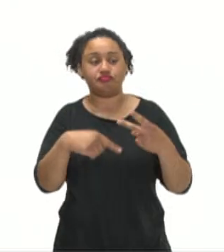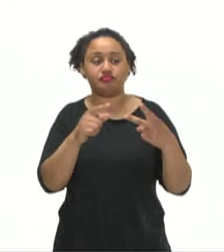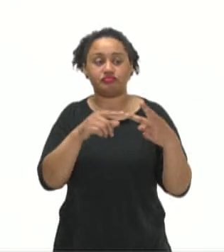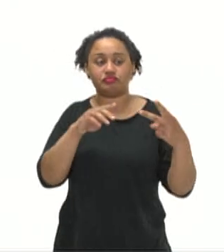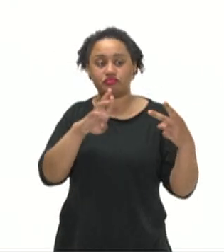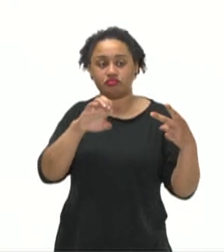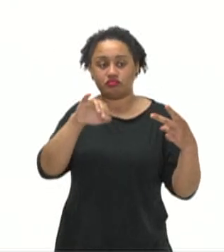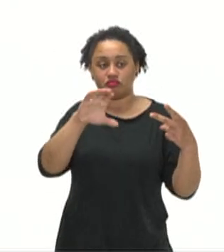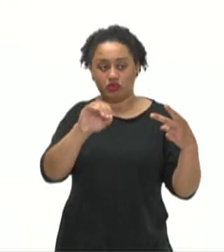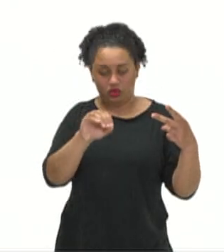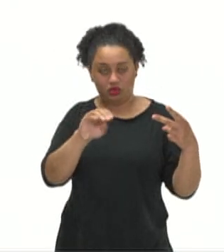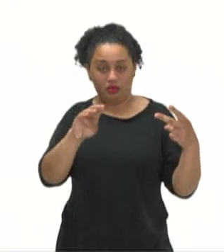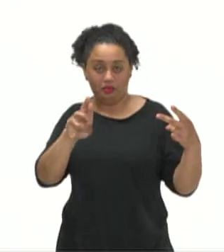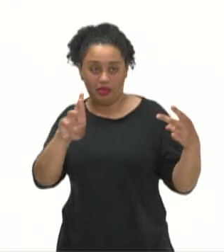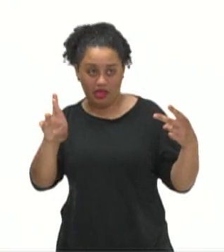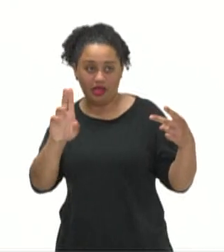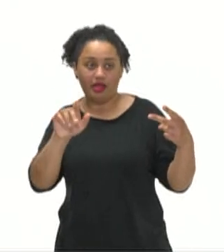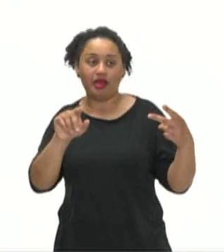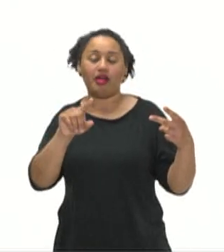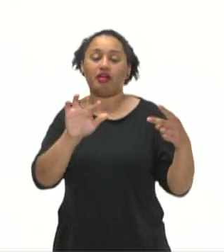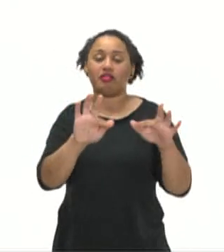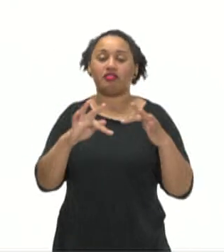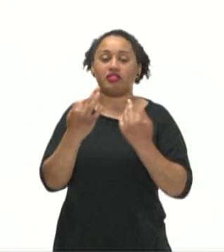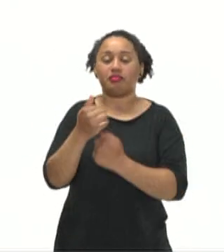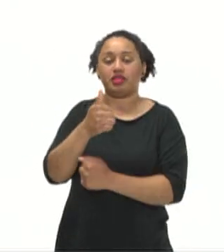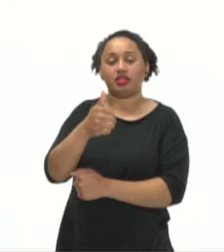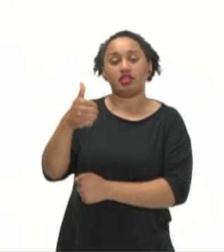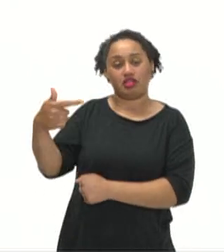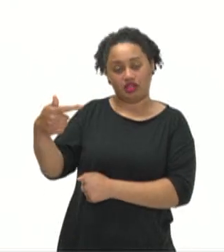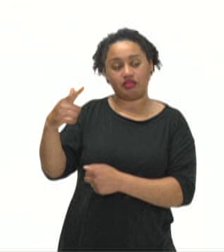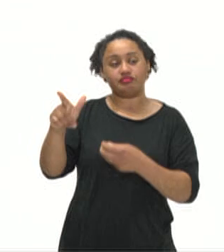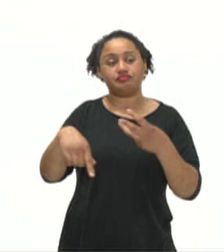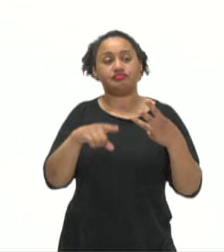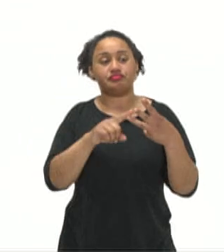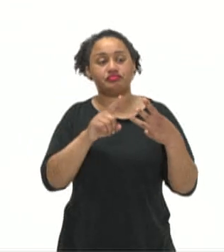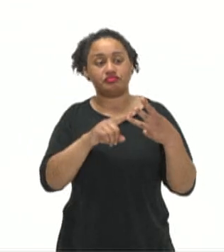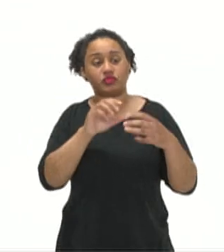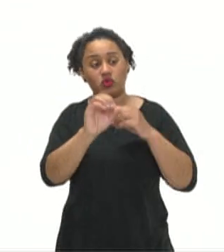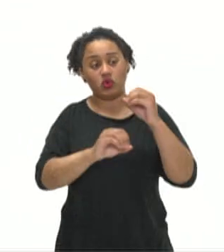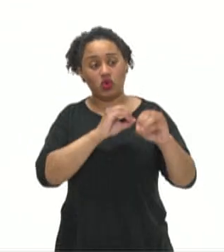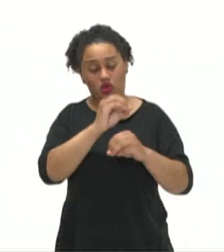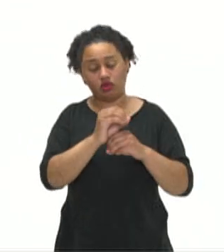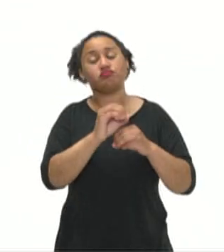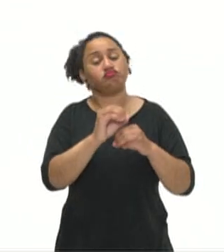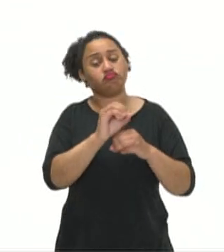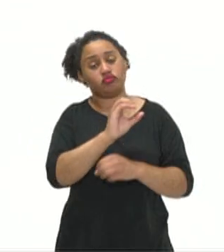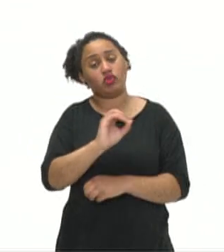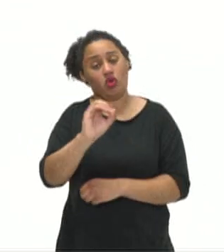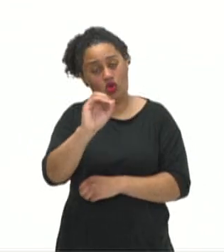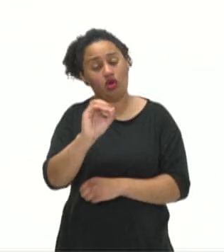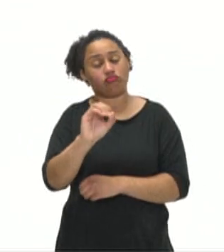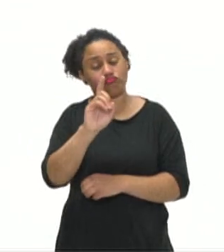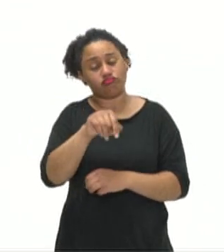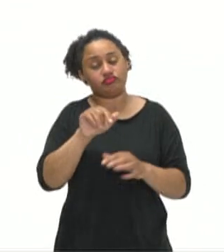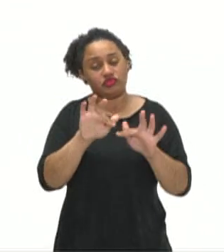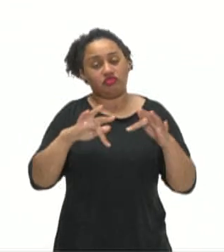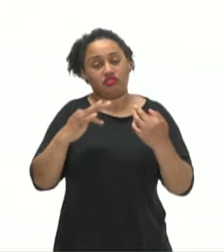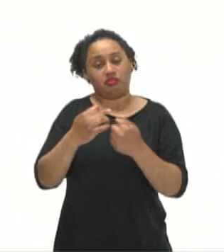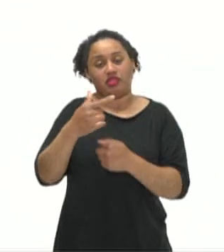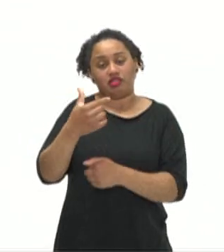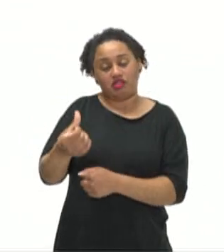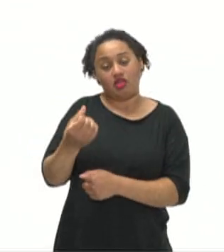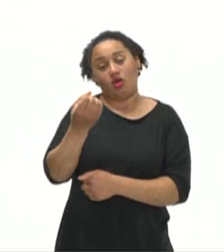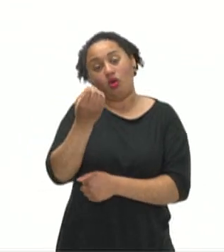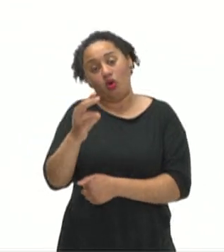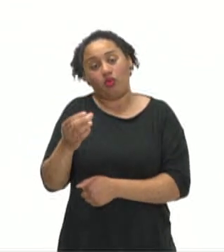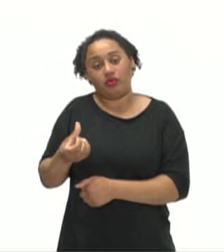de símbolo BR, da família 17 ou 7A, e o oxigênio de símbolo O, da família 16 ou